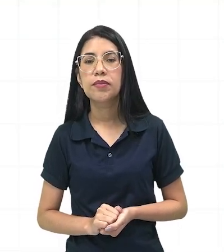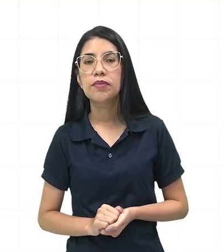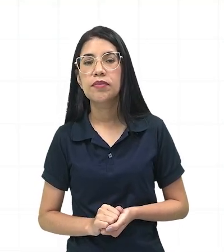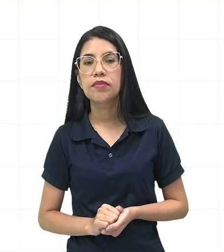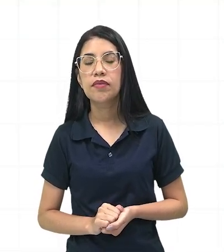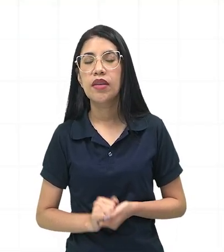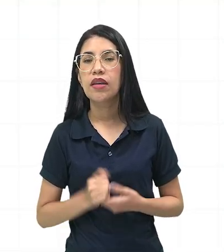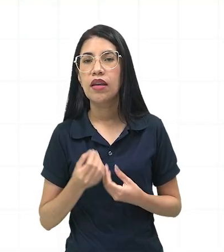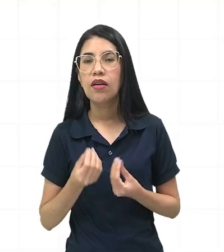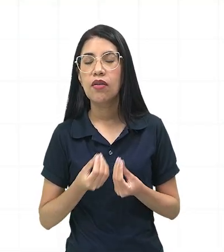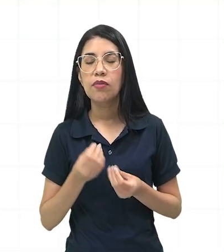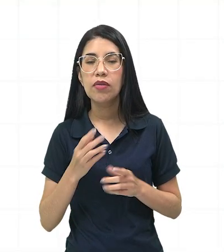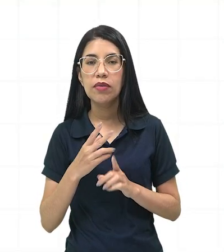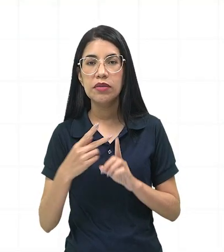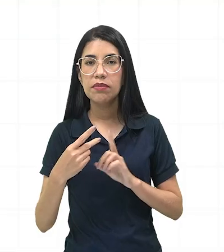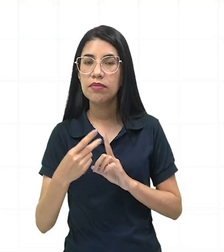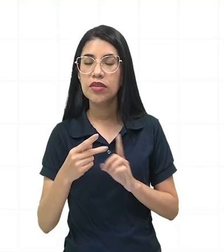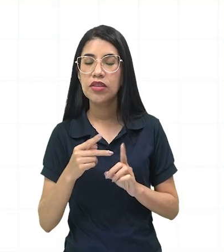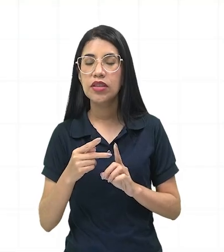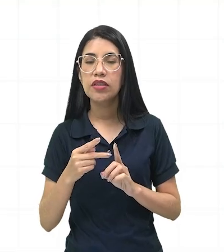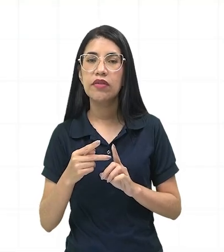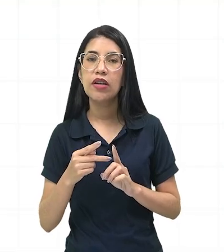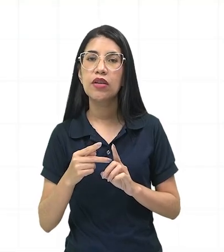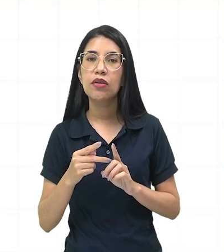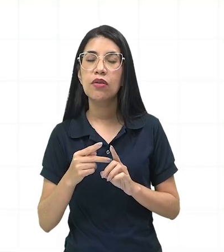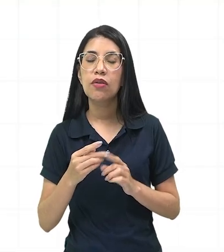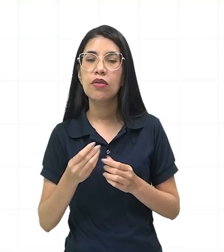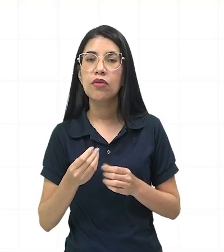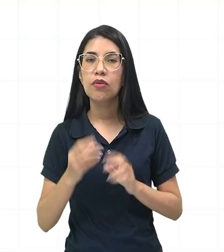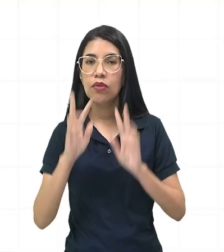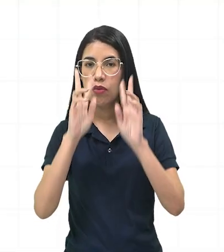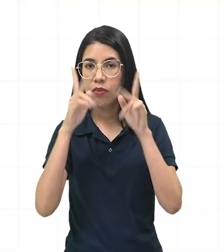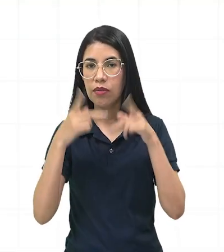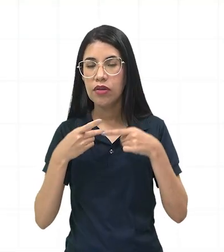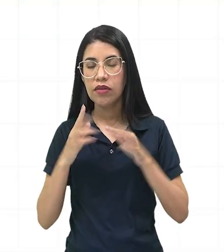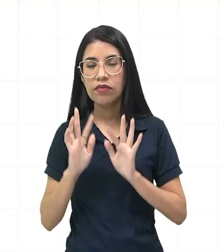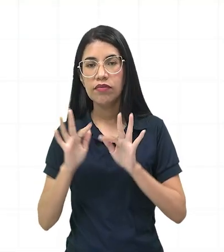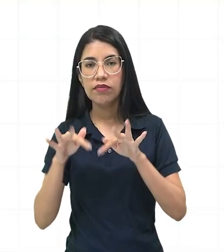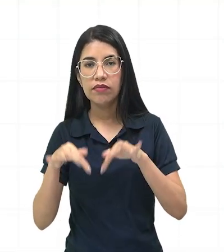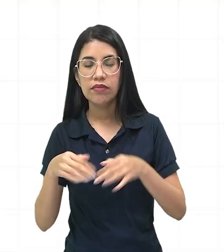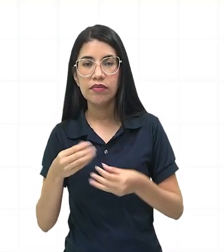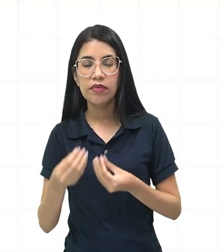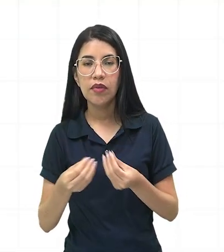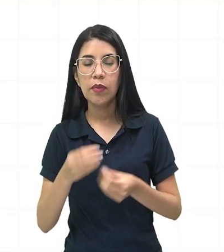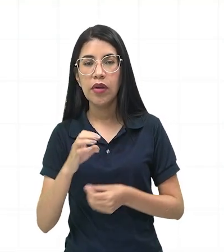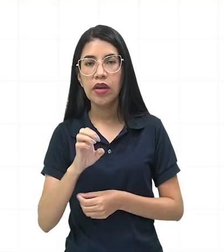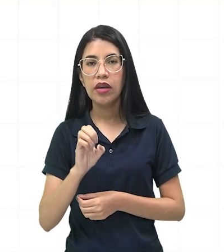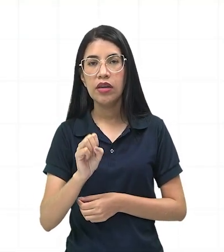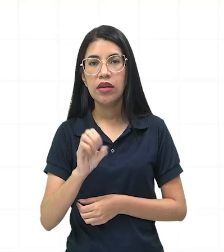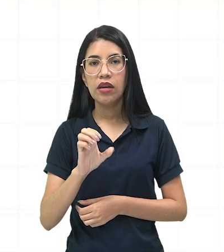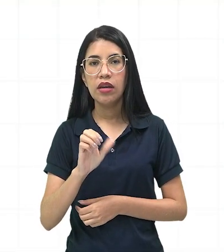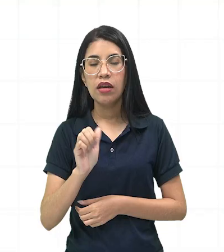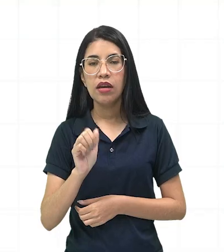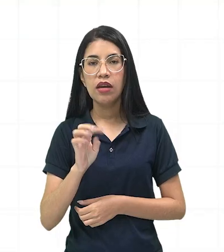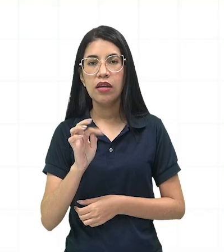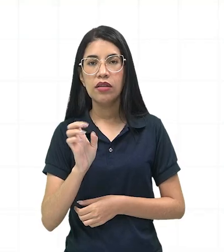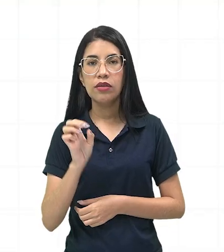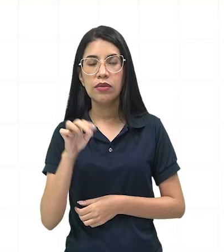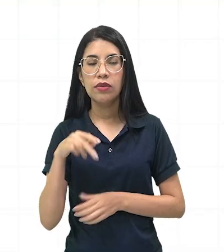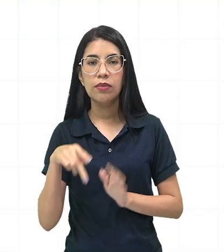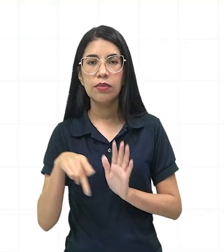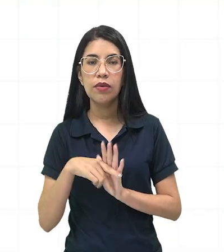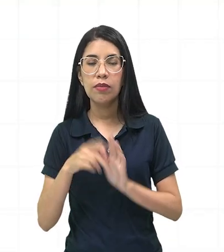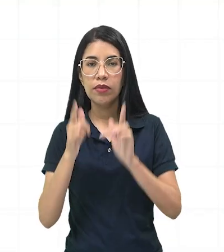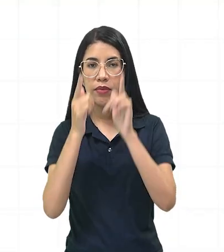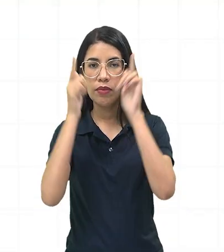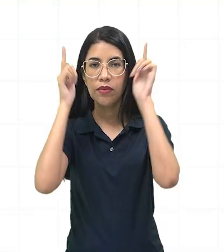nossa visão sobre o fim desse ser humano. Então, o escatom, isso é do grego, tá, gente? Grego